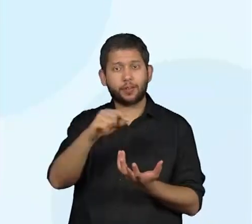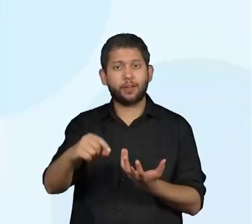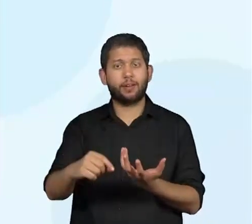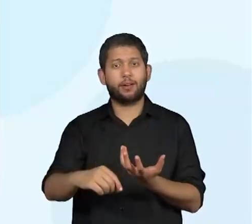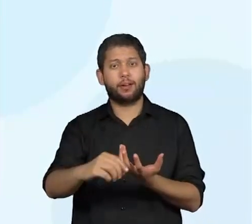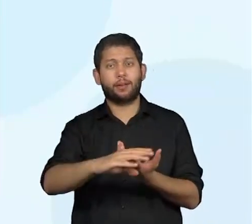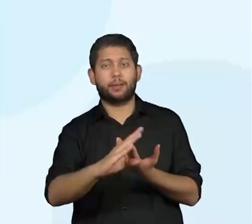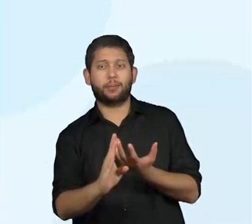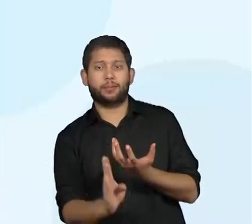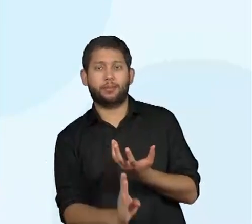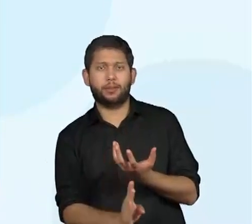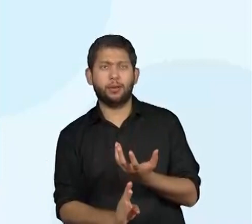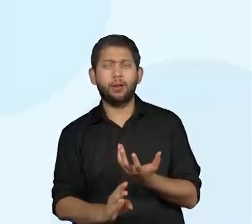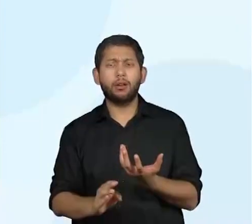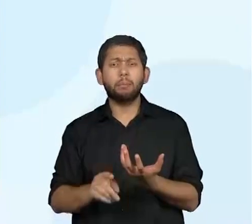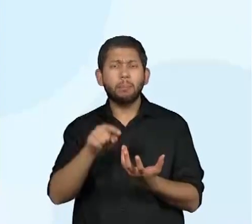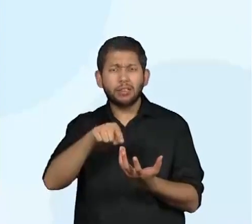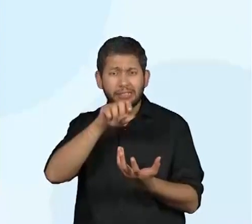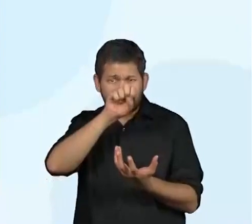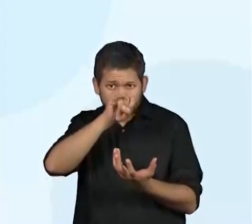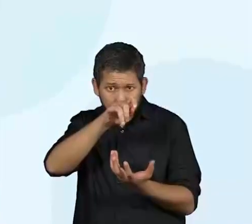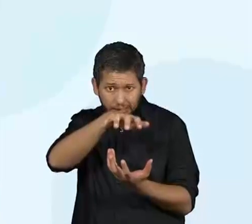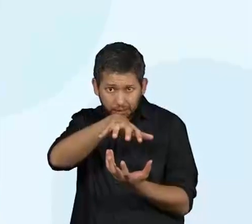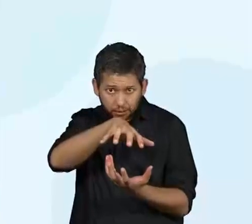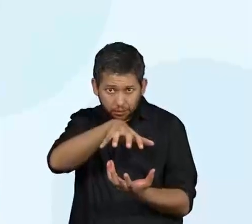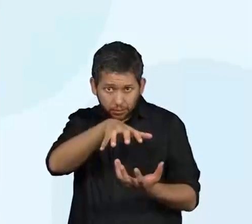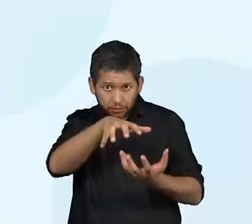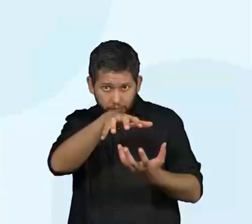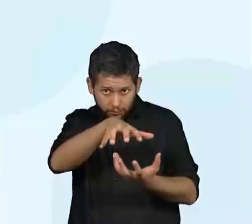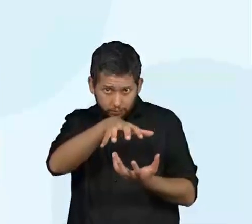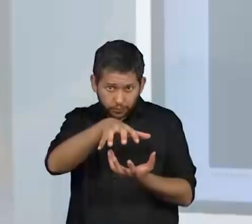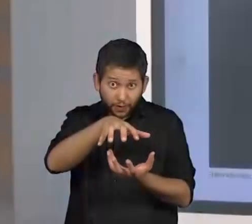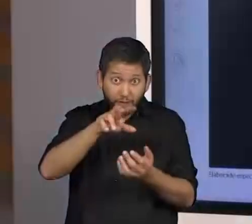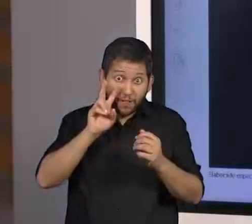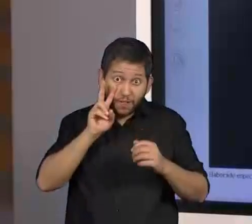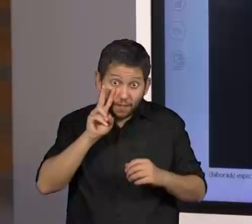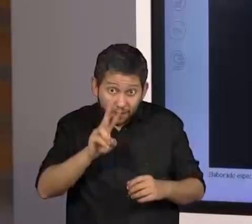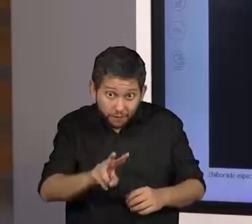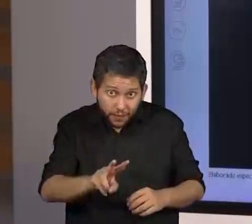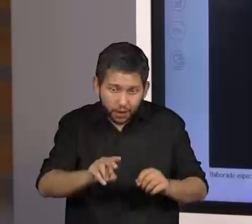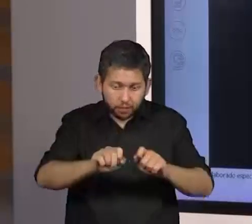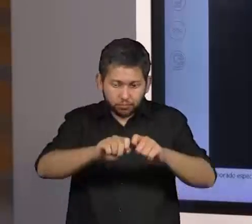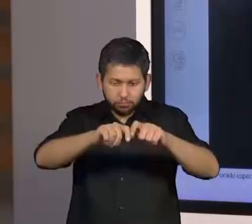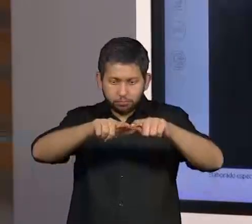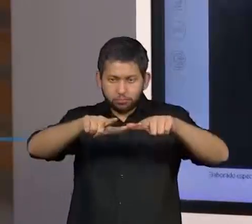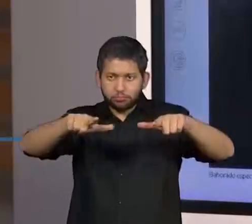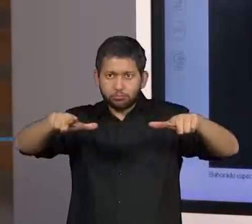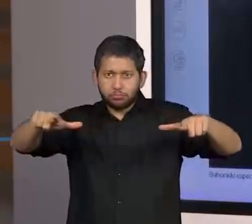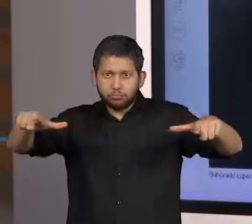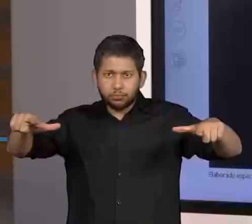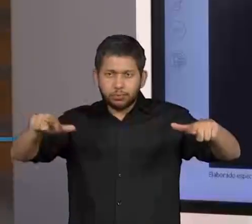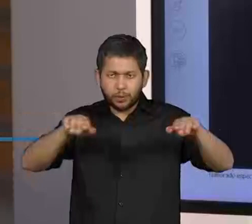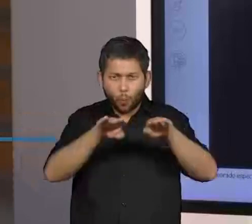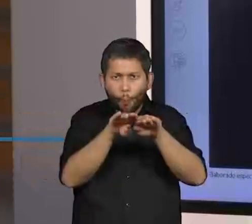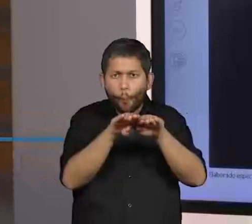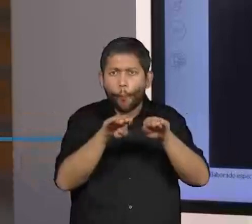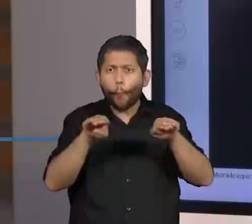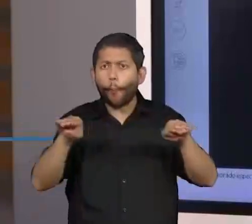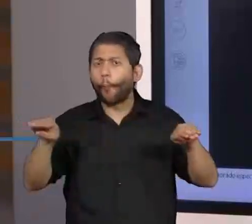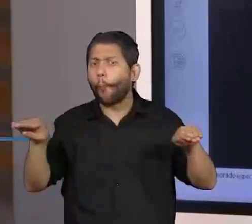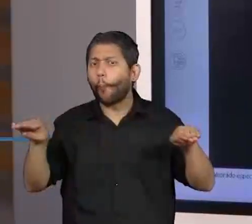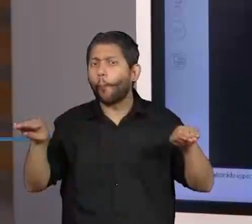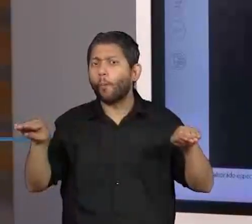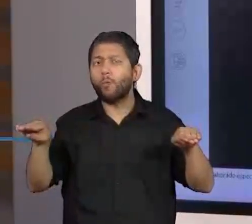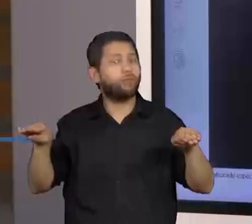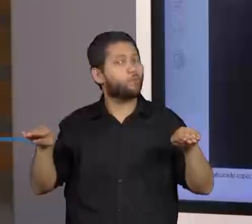tem muitas ondulações, ele não é um globo liso, ele tem formação aí de paisagens que faz com que